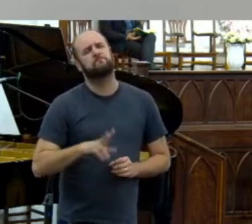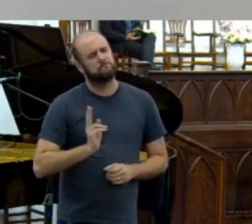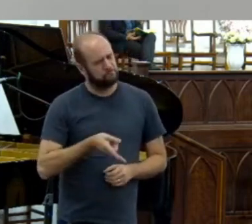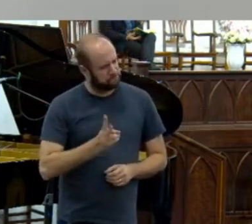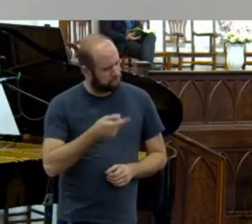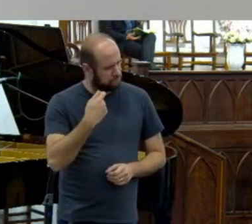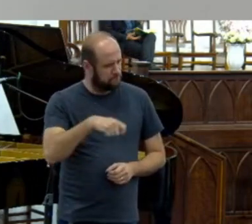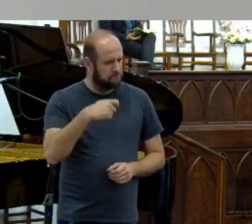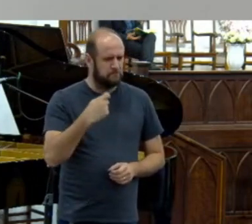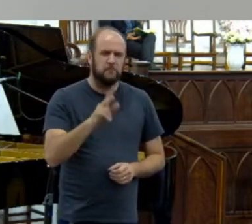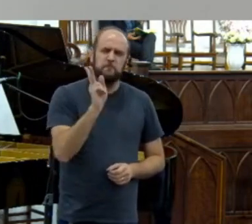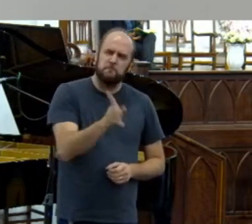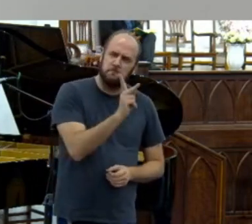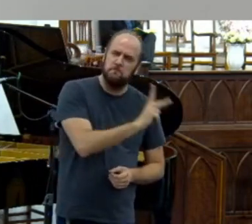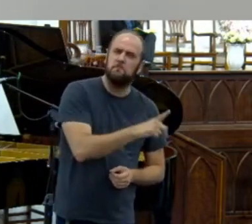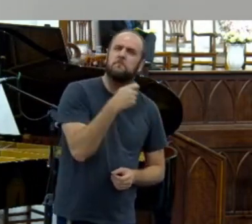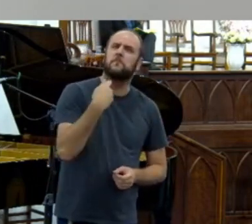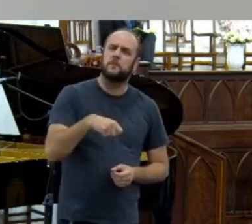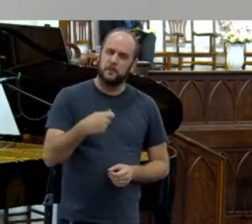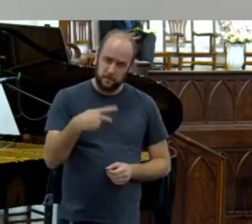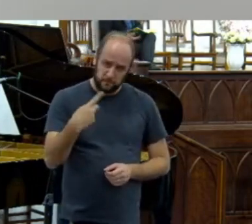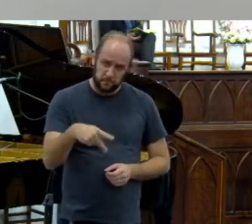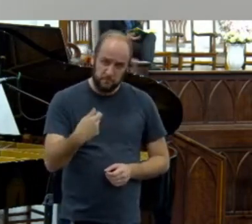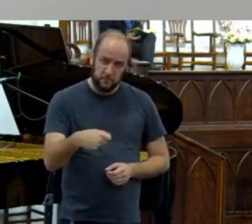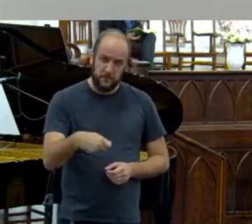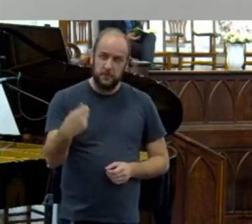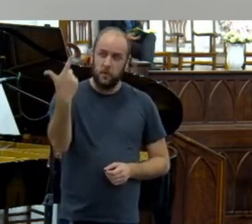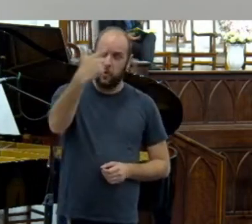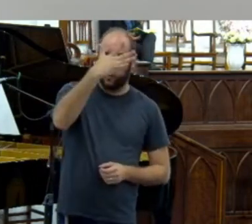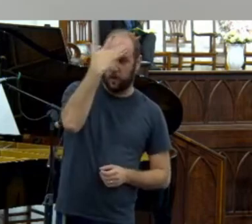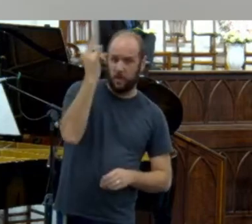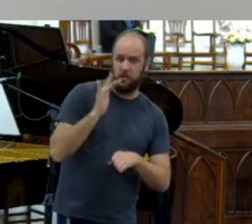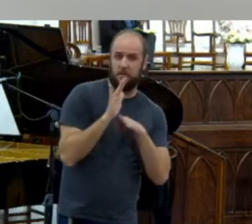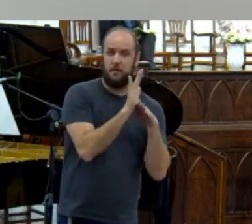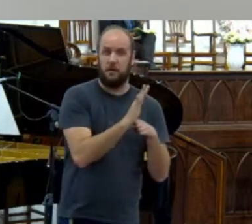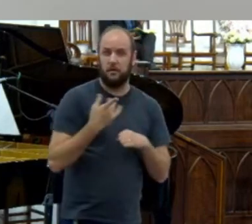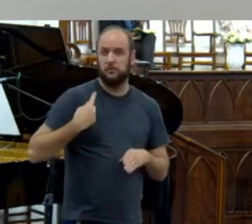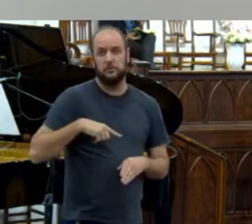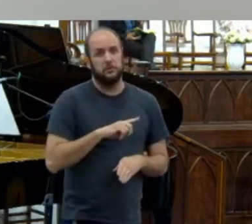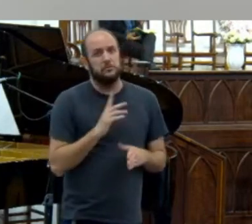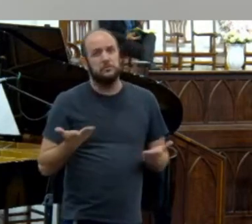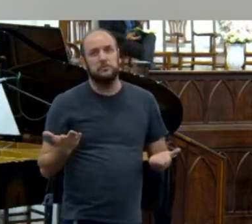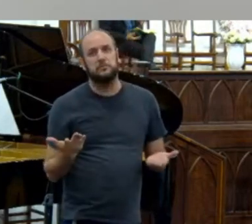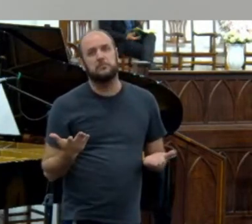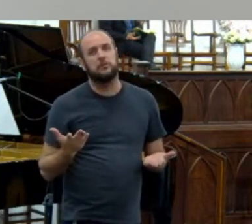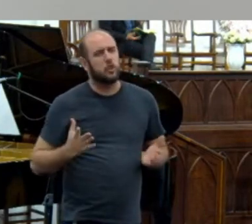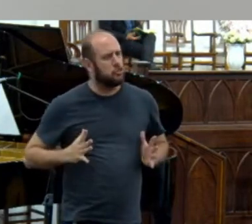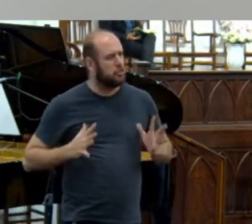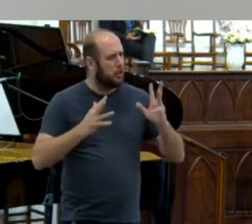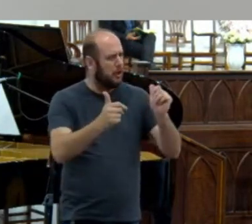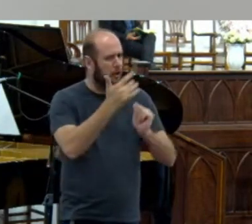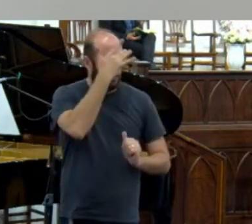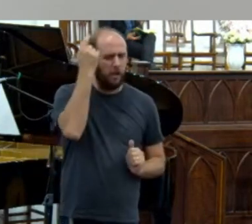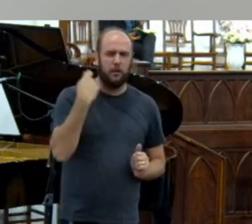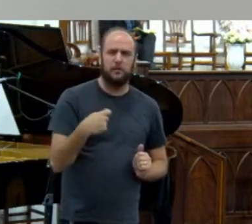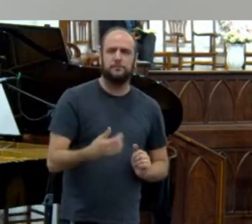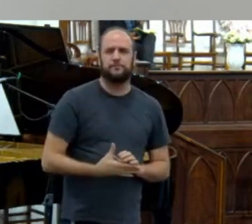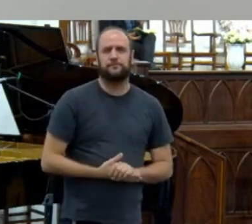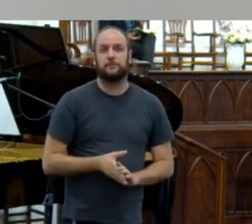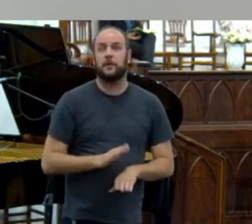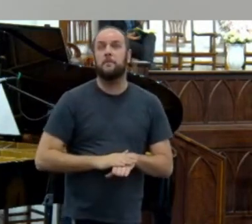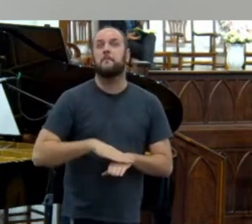de professores, nós sempre precisamos de auxiliadores. Não há como escapar disto. Além do mais,